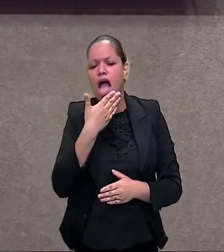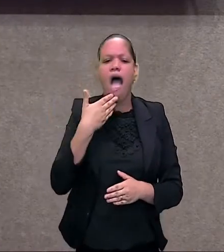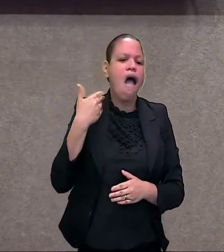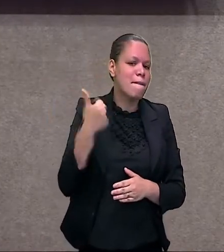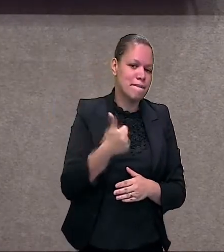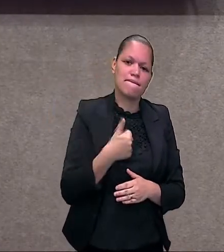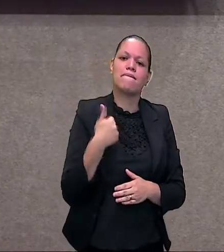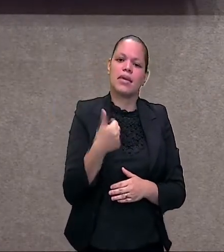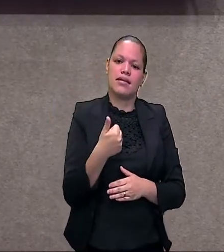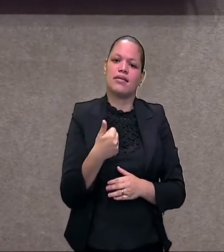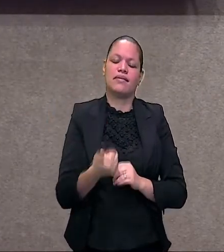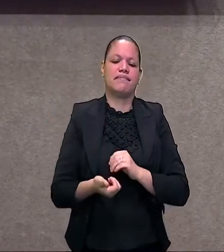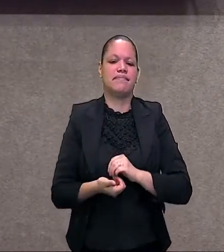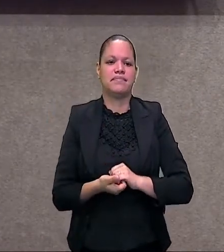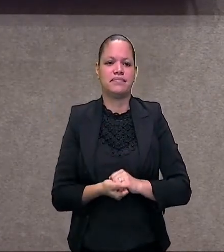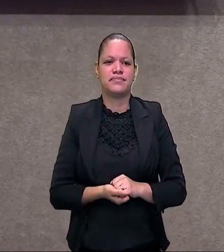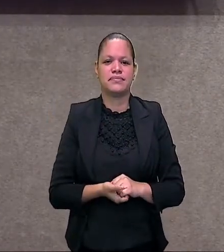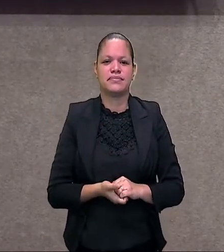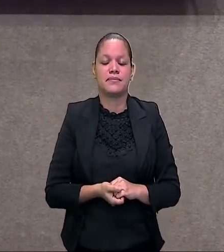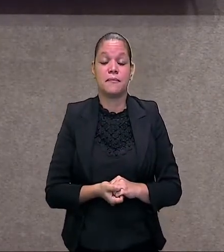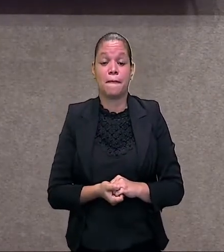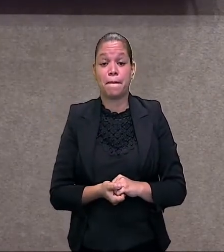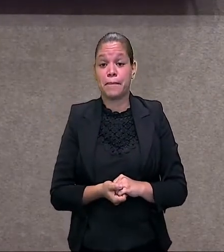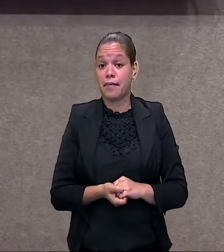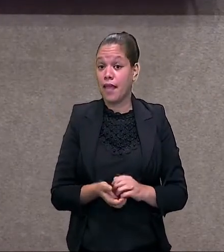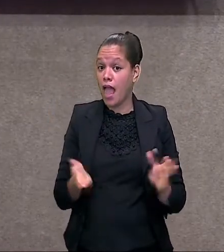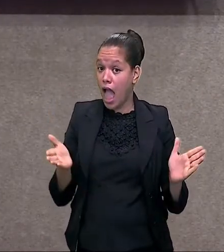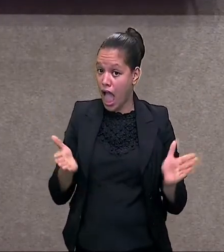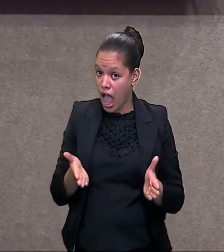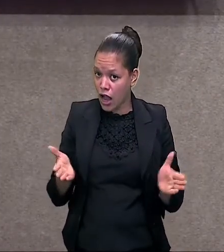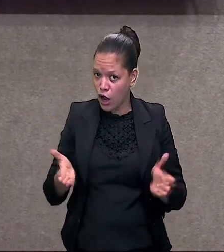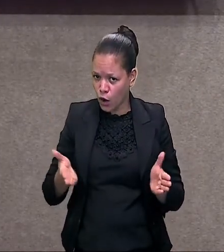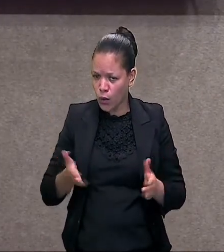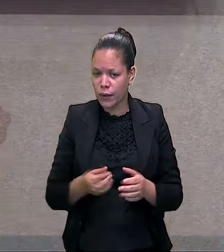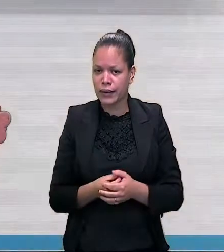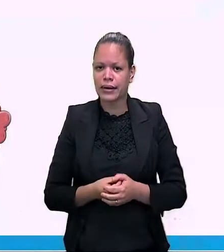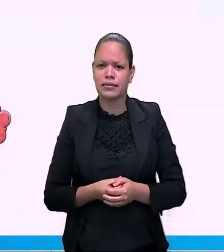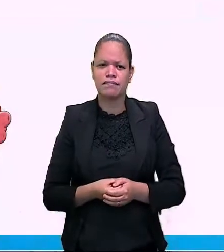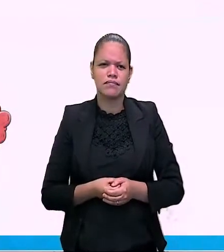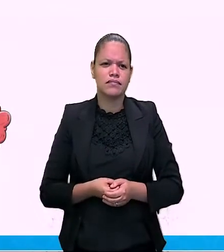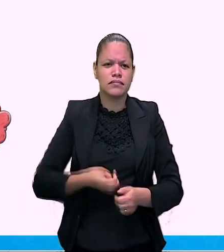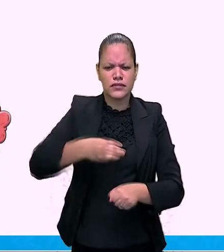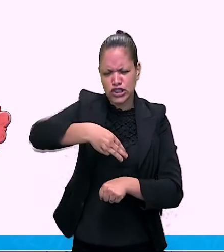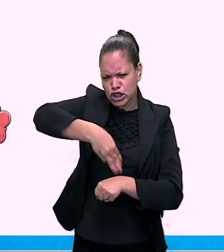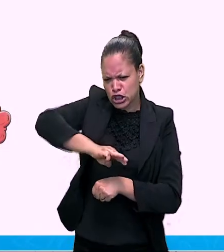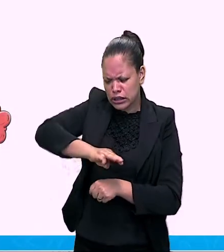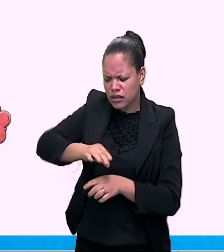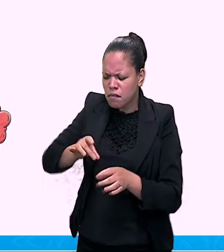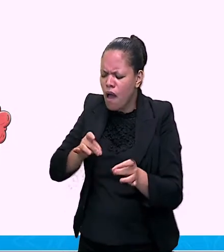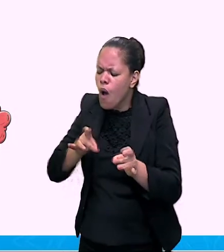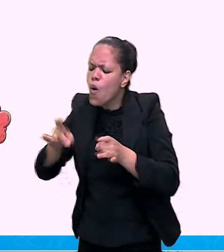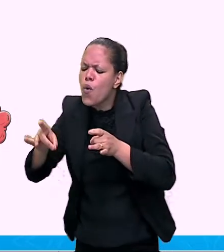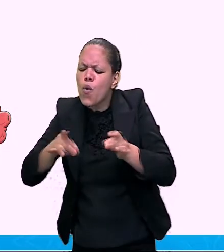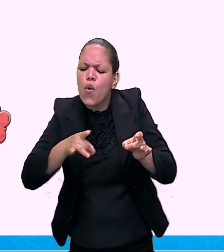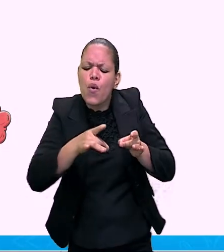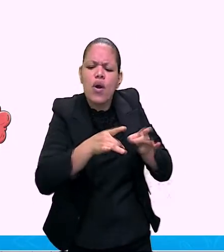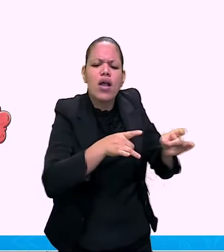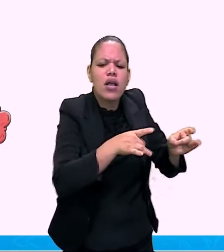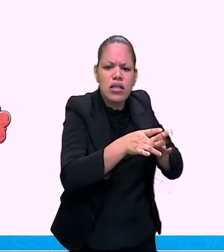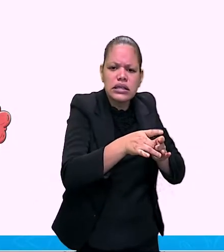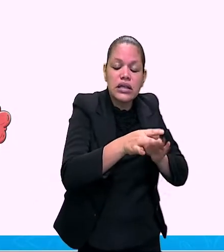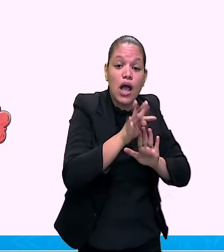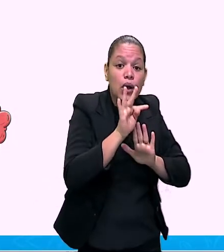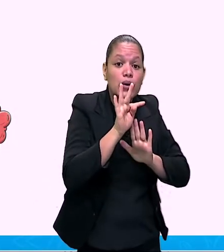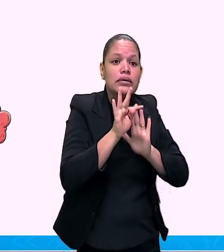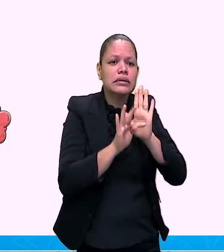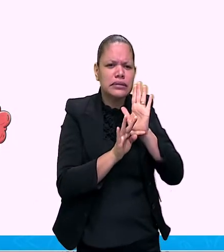mais rápido também. Sugestões para a organização da produção do texto. Por quê,